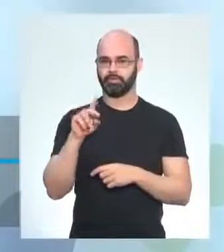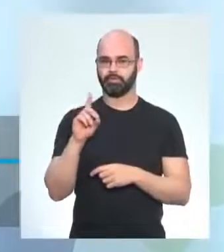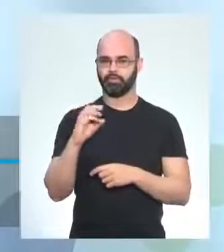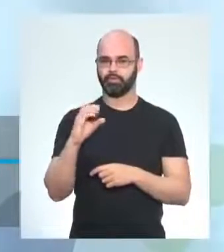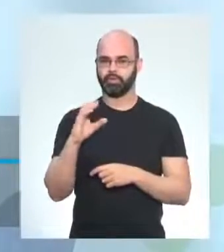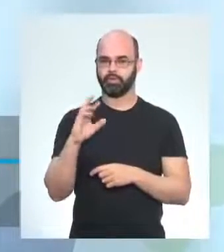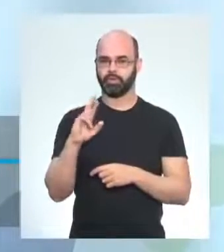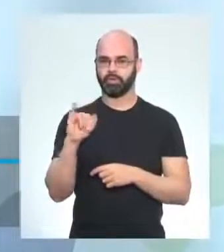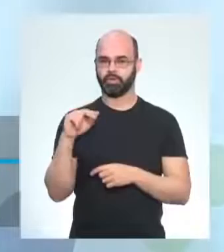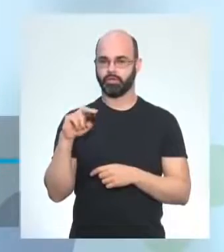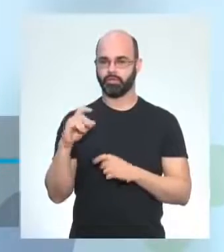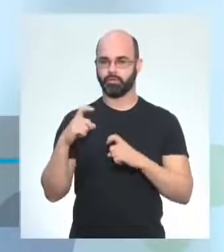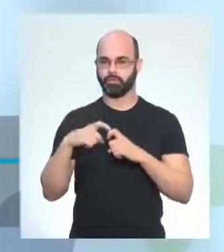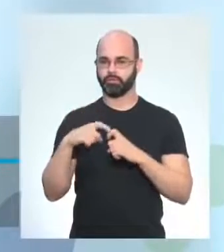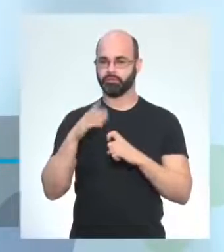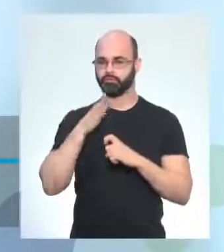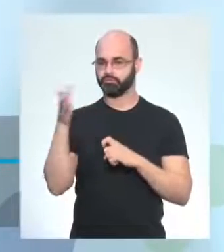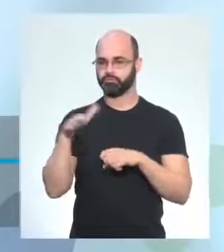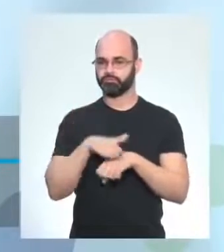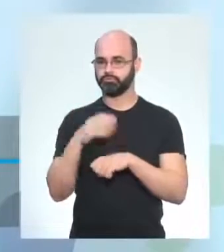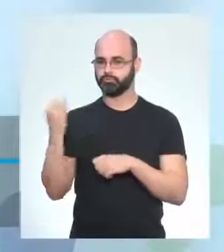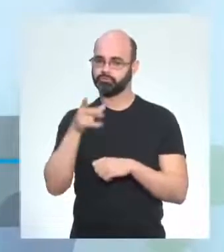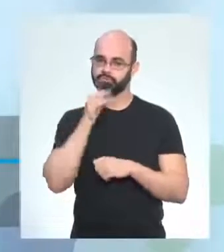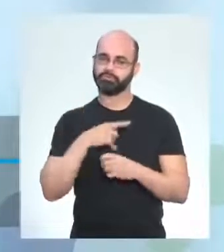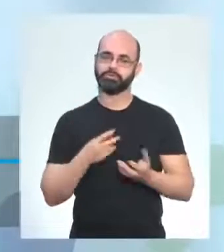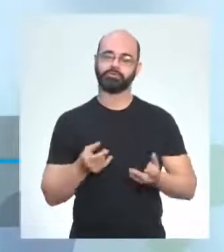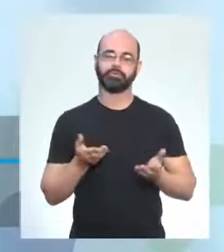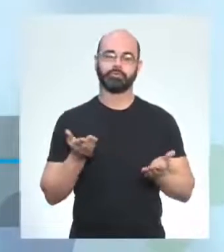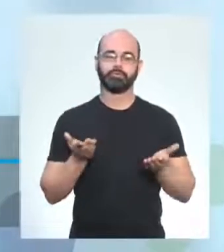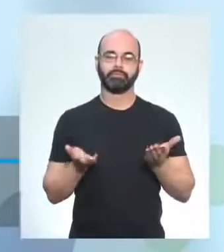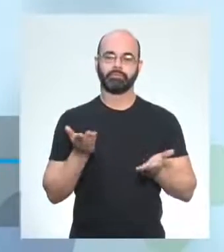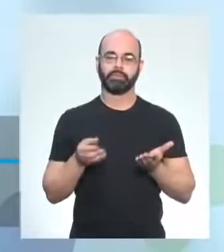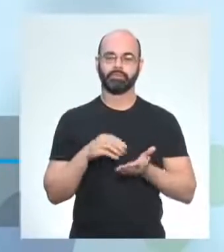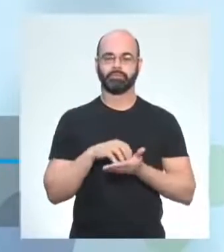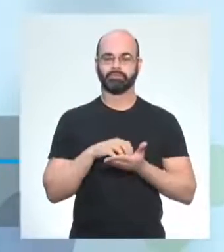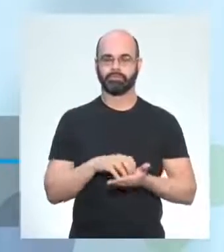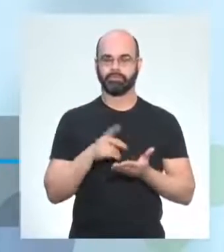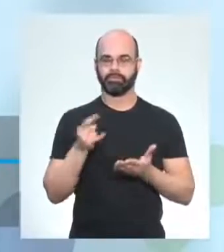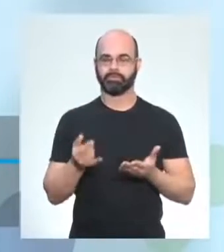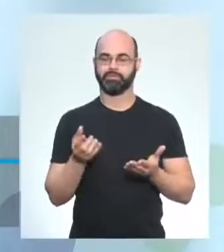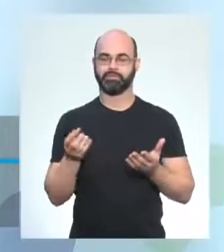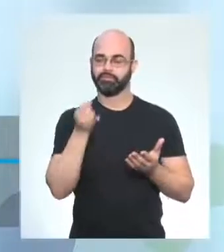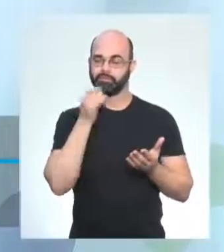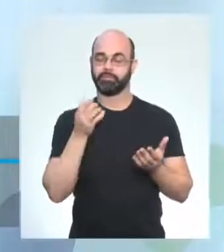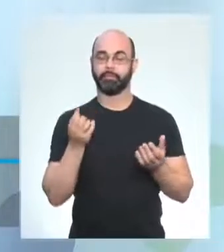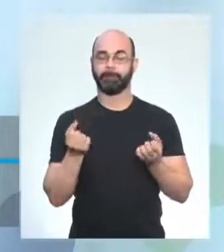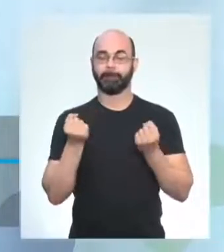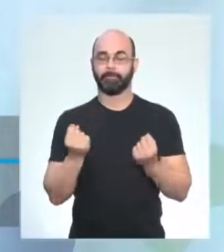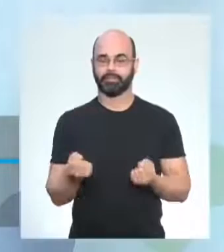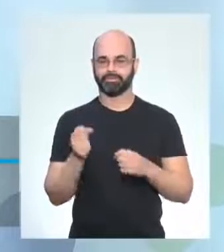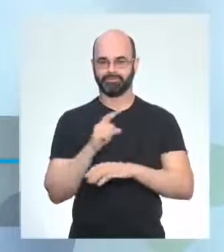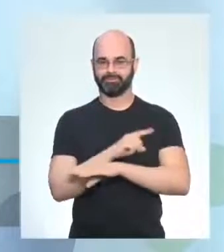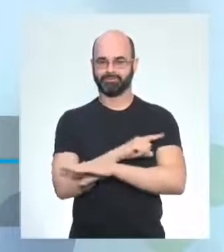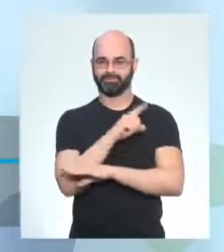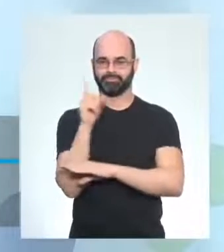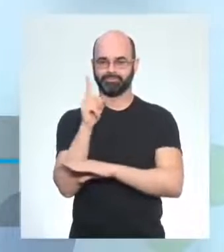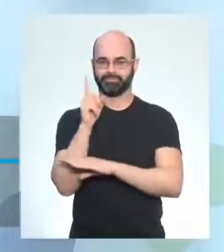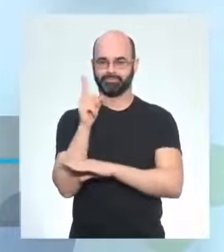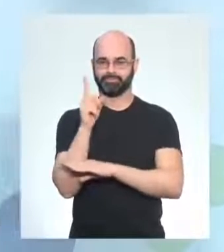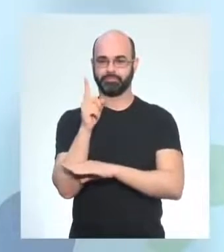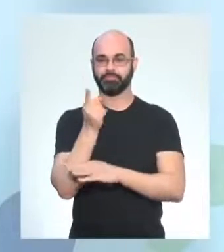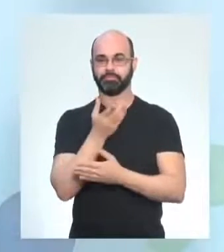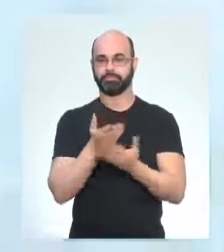tem alguma coisa errada aí com seu ganho ou perda de peso muito rápido, às vezes é importante, tá bom? E tem esse outro aí que é